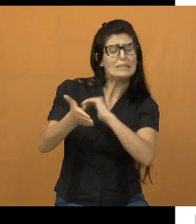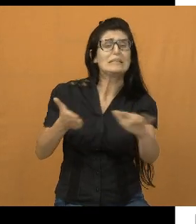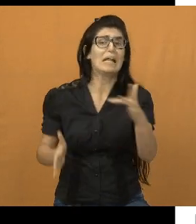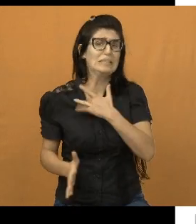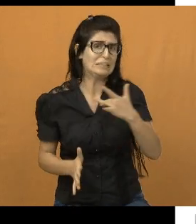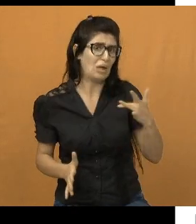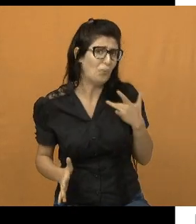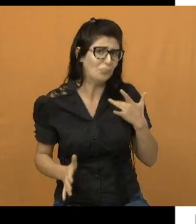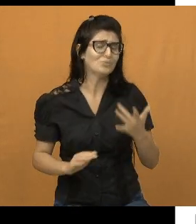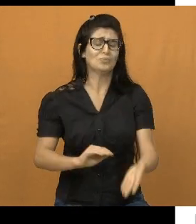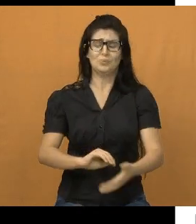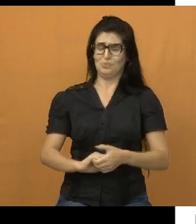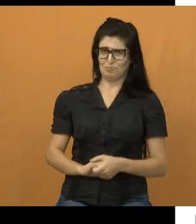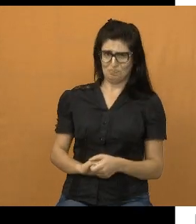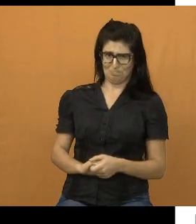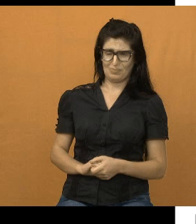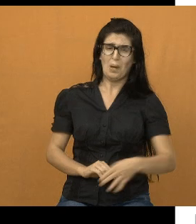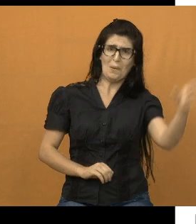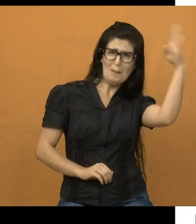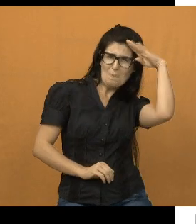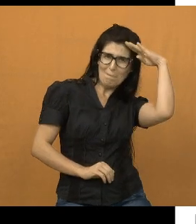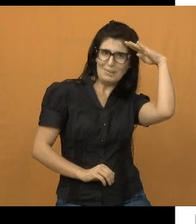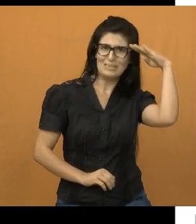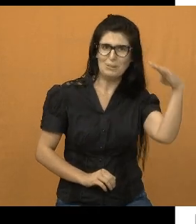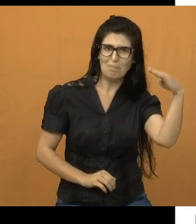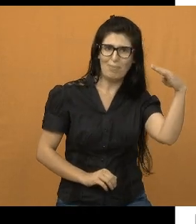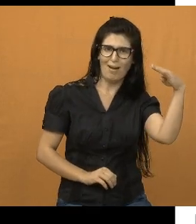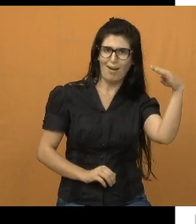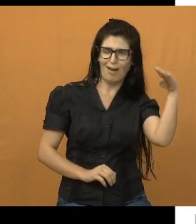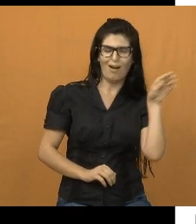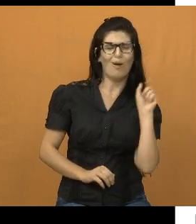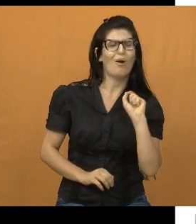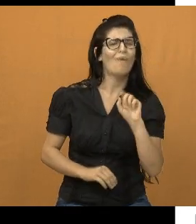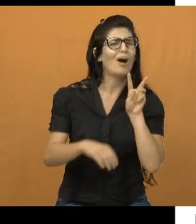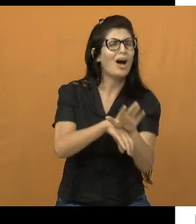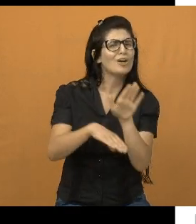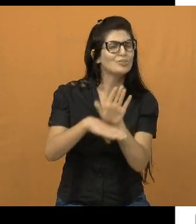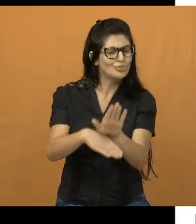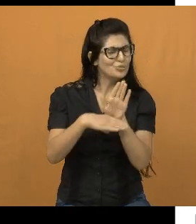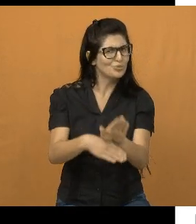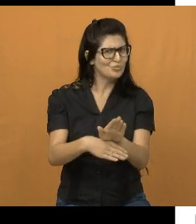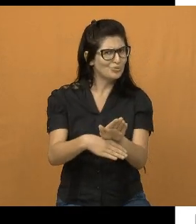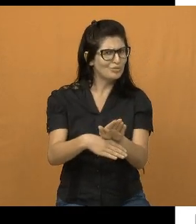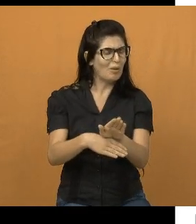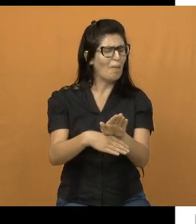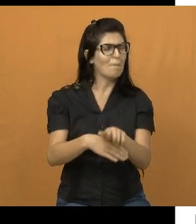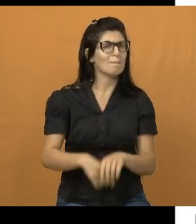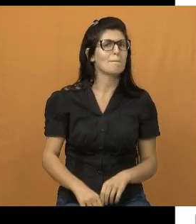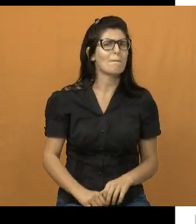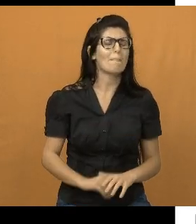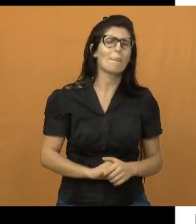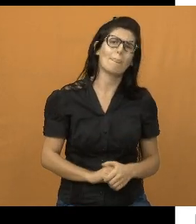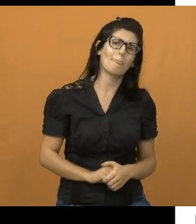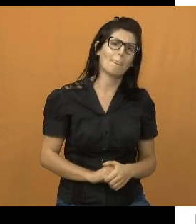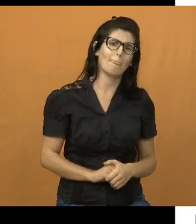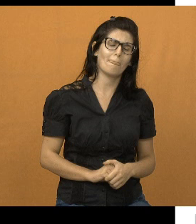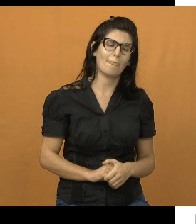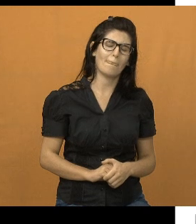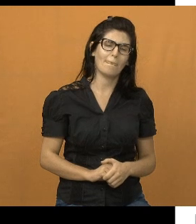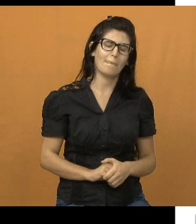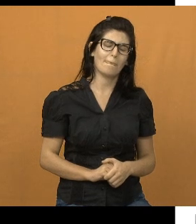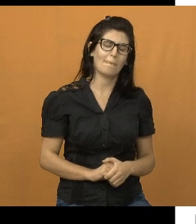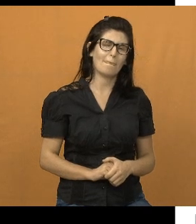Saúde. As principais demandas que aparecem na Secretaria de Saúde são